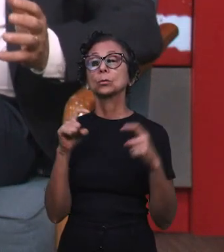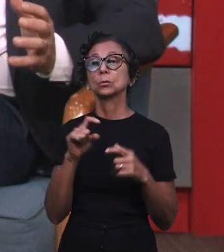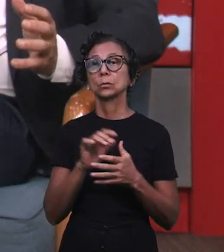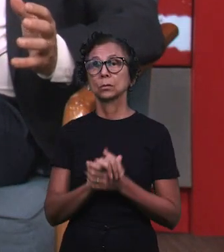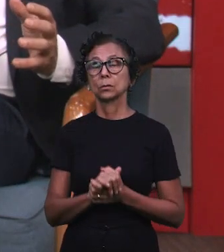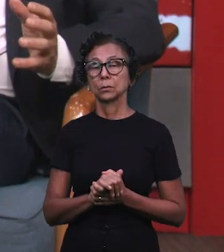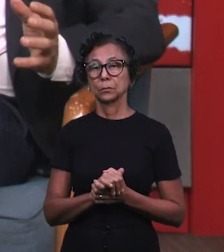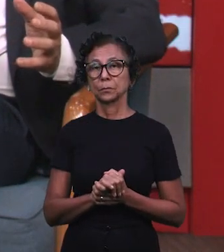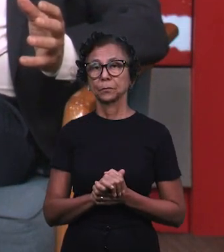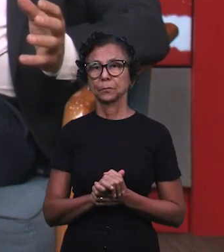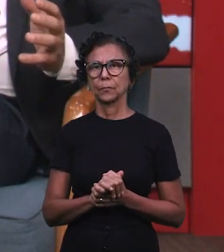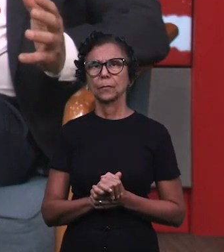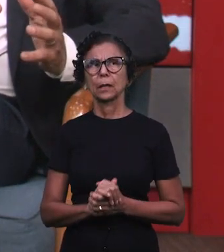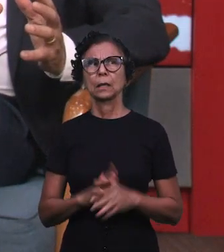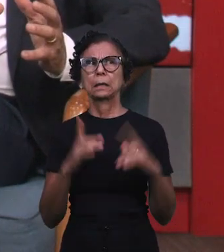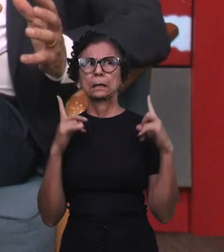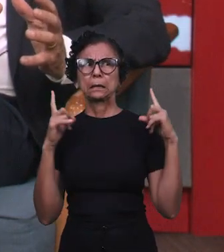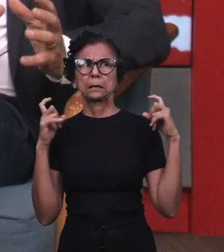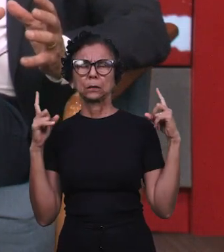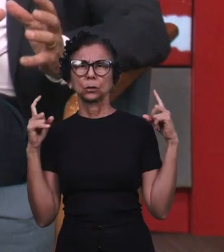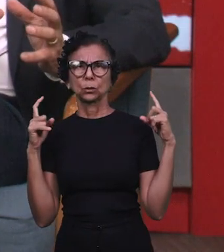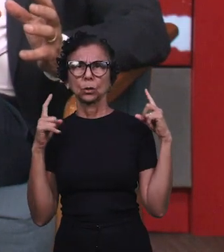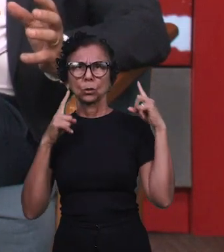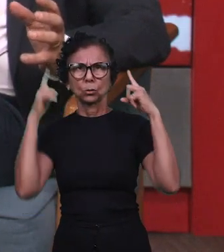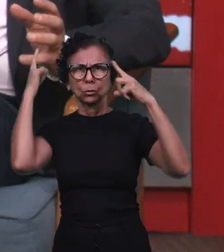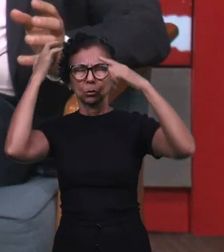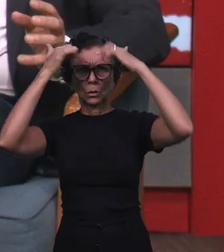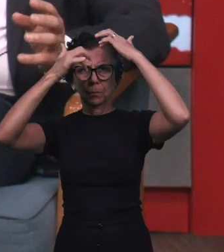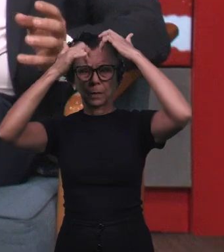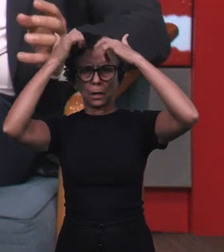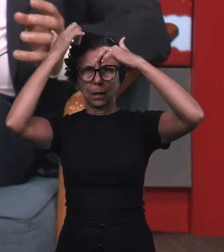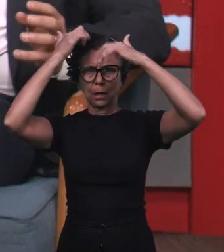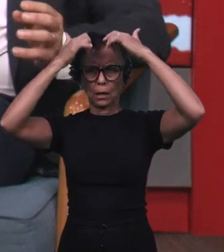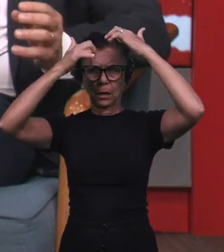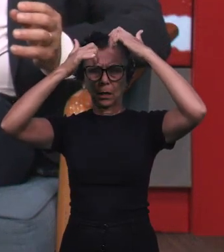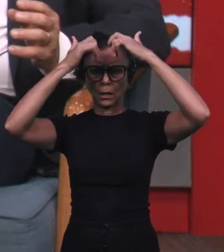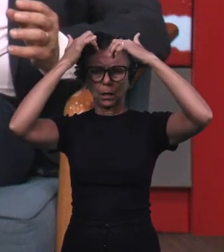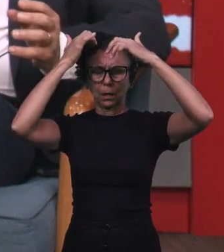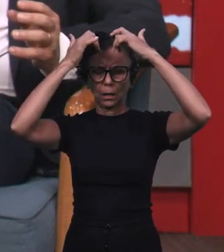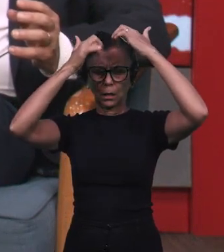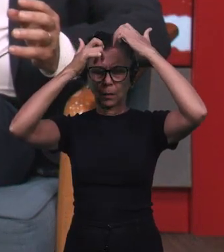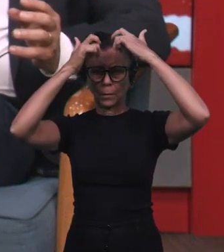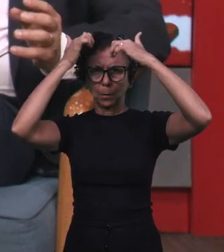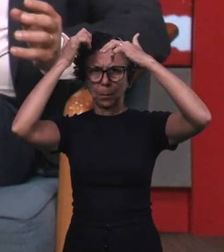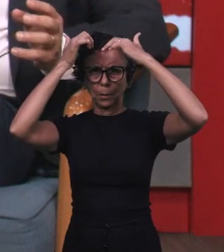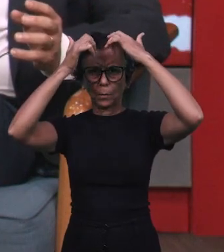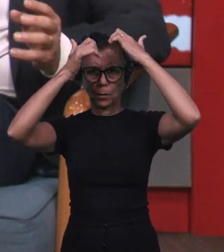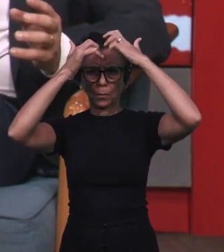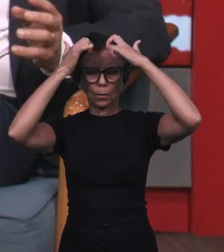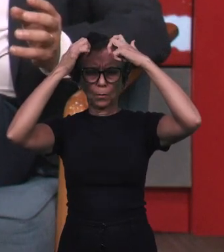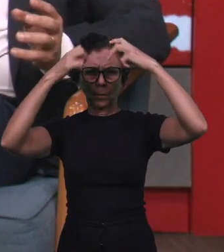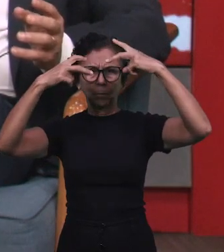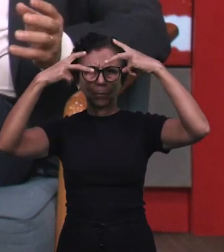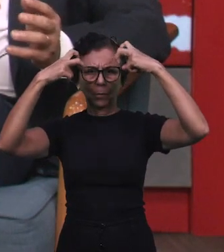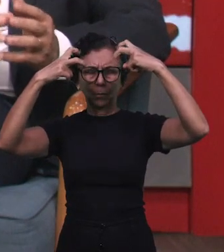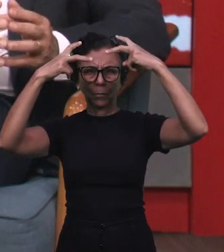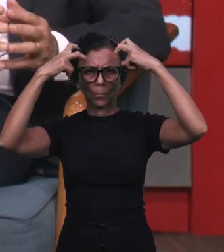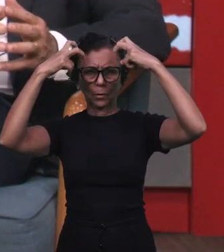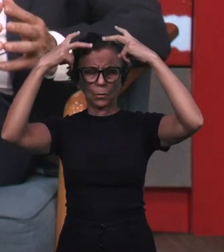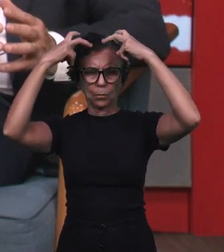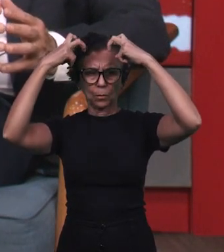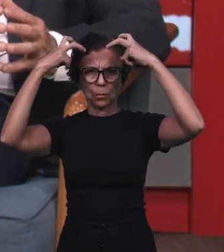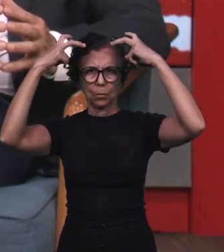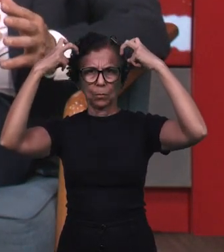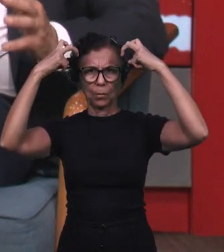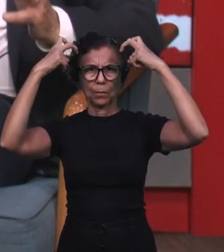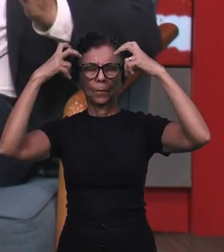Esses sons, o cérebro, ele pega esses sons e faz a colocação dele em